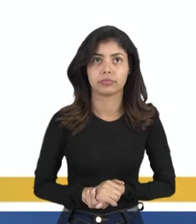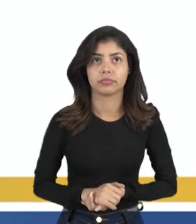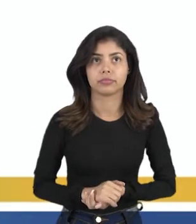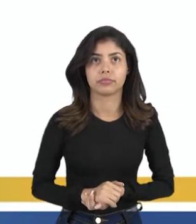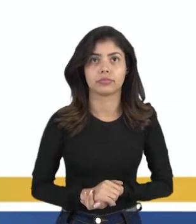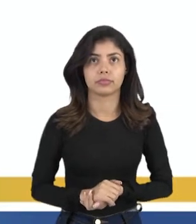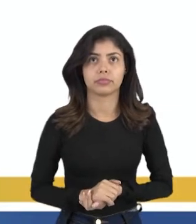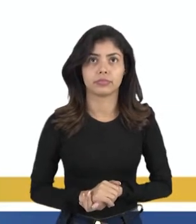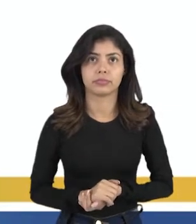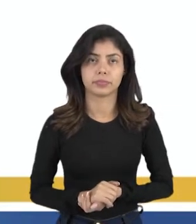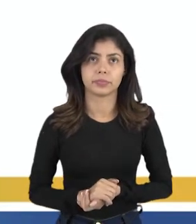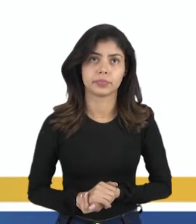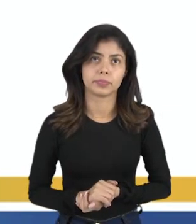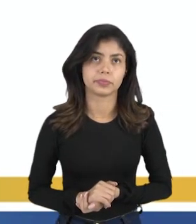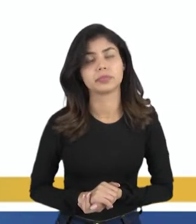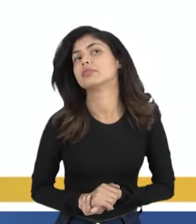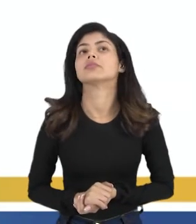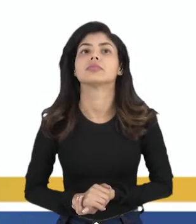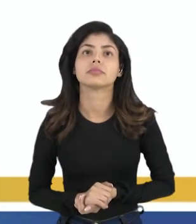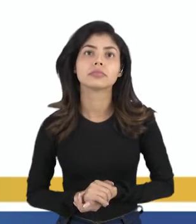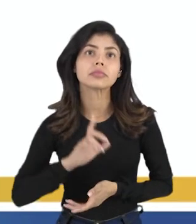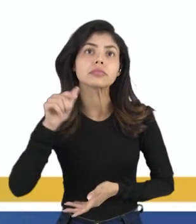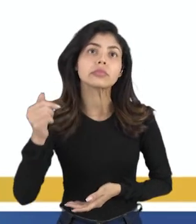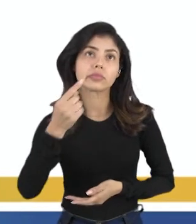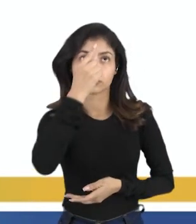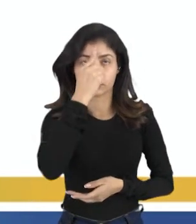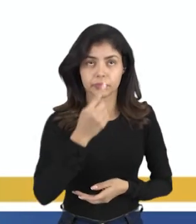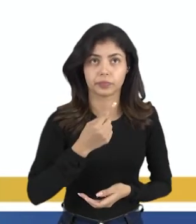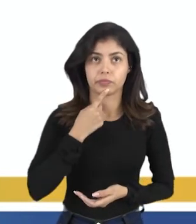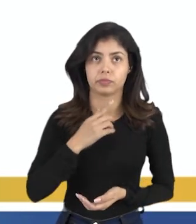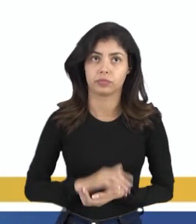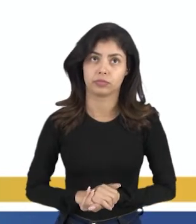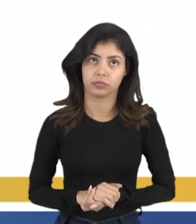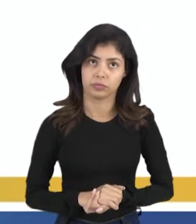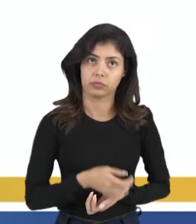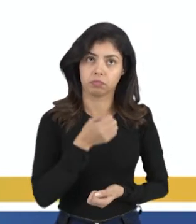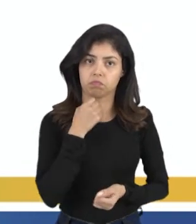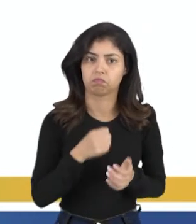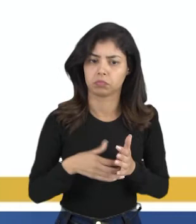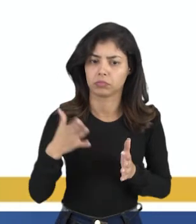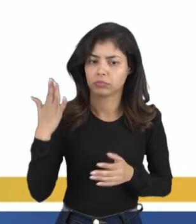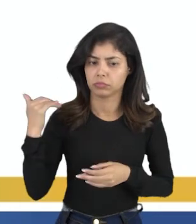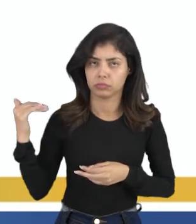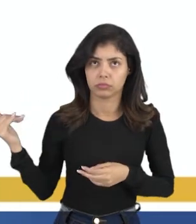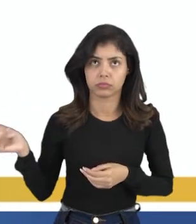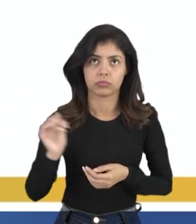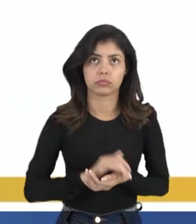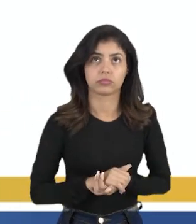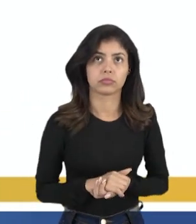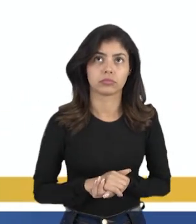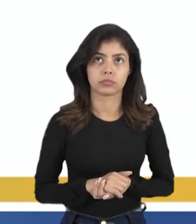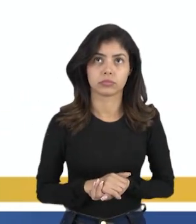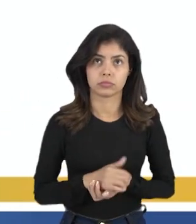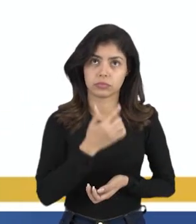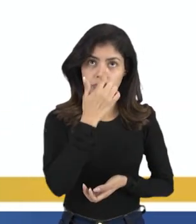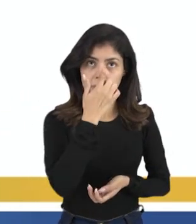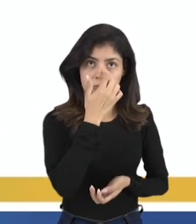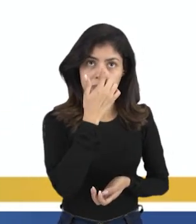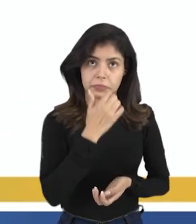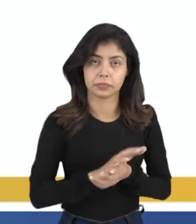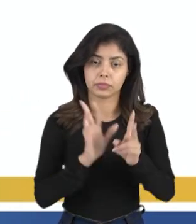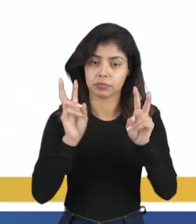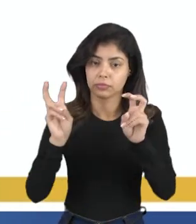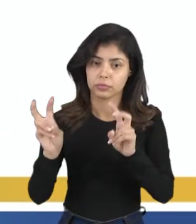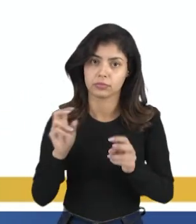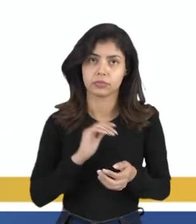é de Arthur Sassi. A próxima fotografia, também muito famosa na atualidade, já foi tema